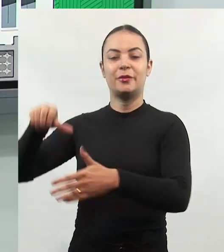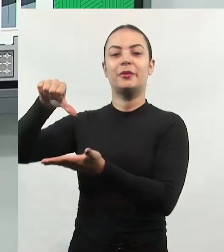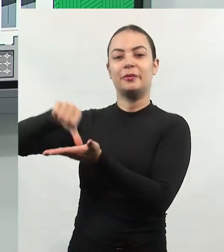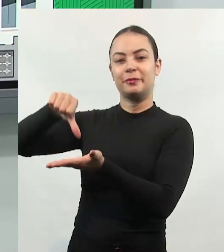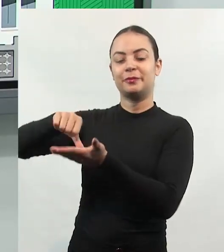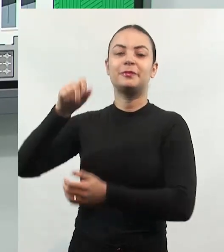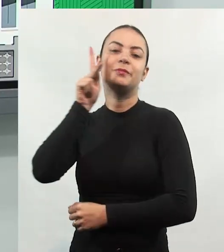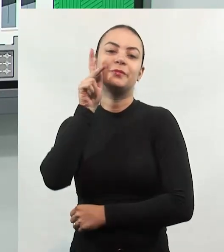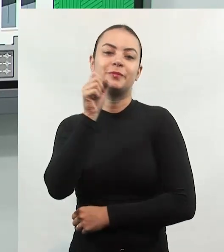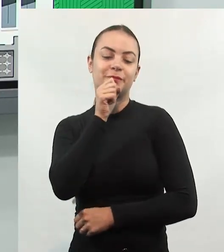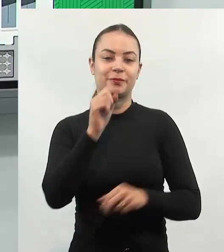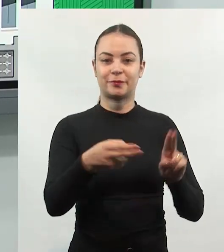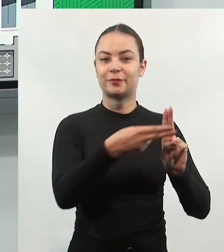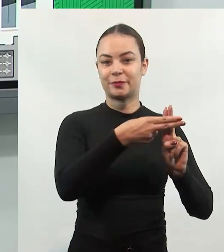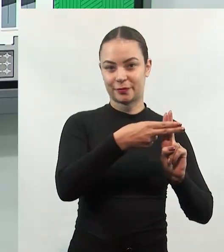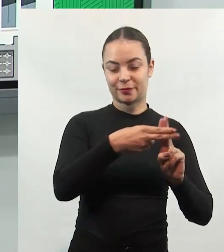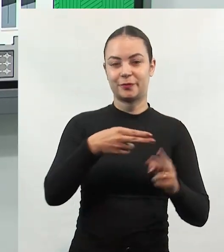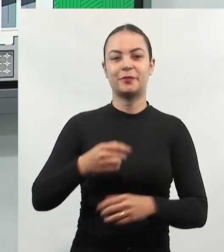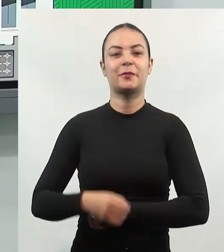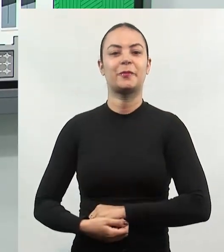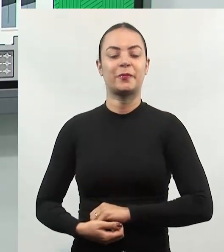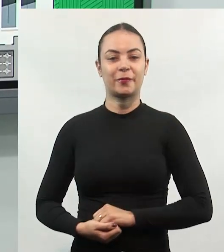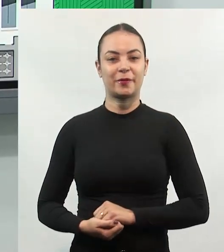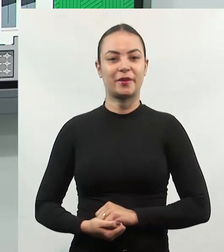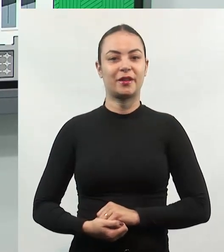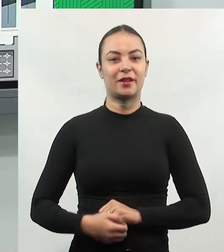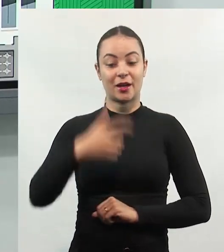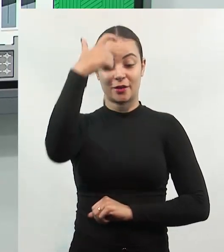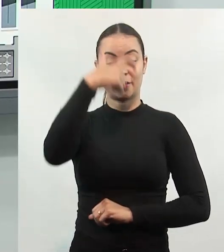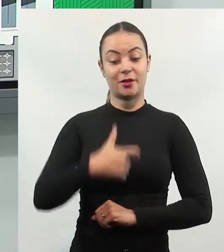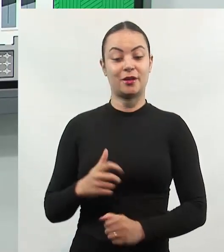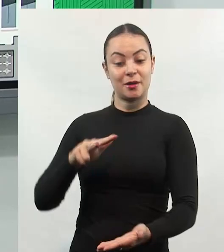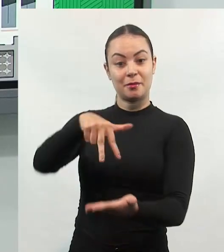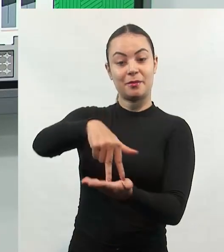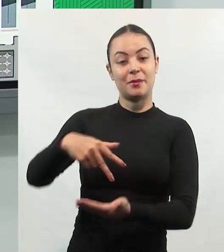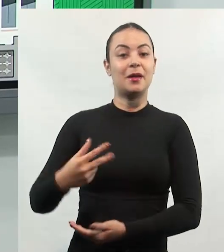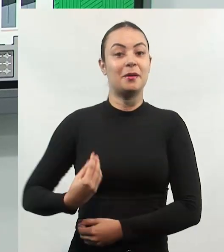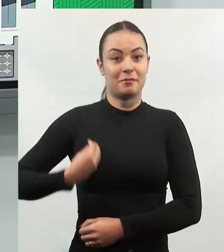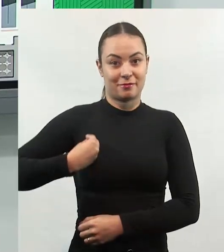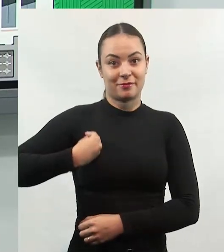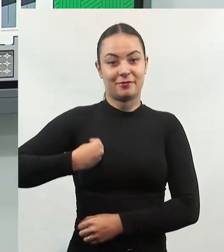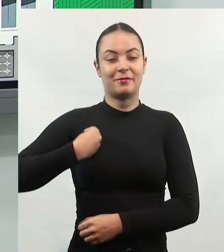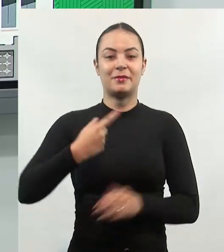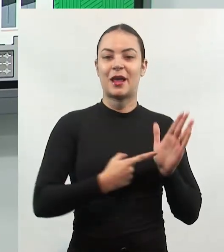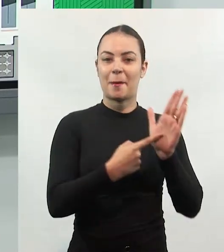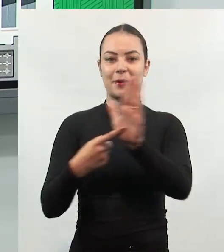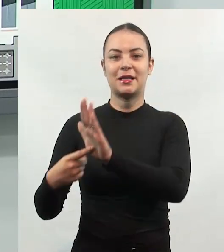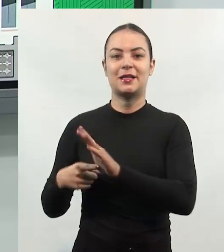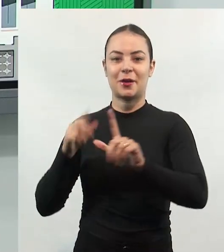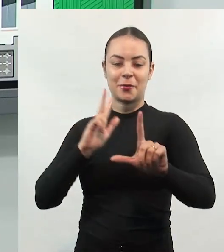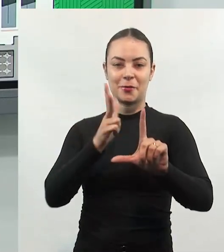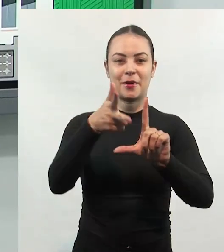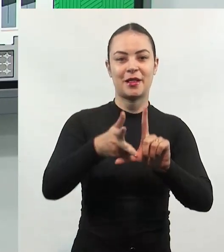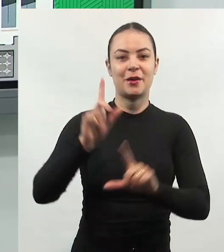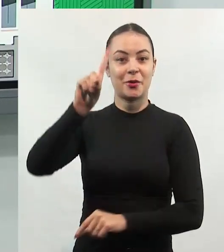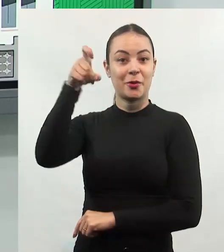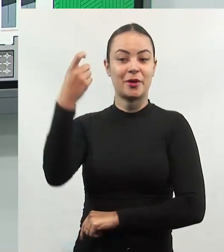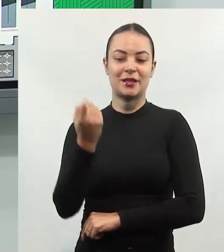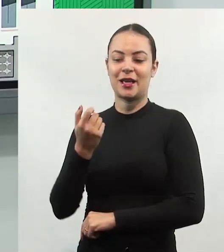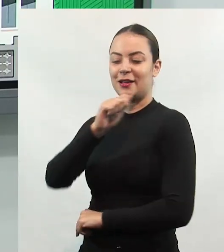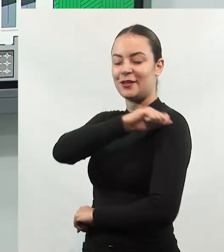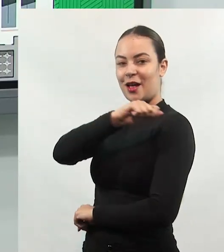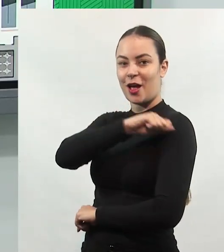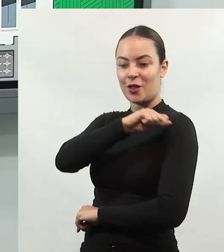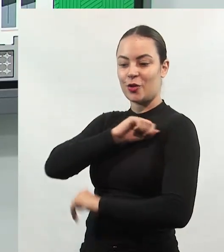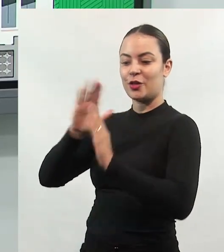e eu estou aqui para apresentar a live com as ex-alunas do Carmela Dutra. Eu sou uma mulher preta, de cabelos crespos, amarrado em